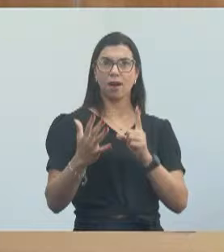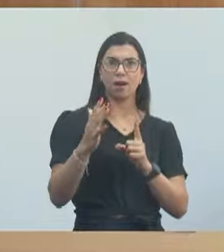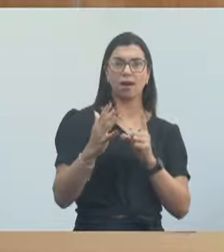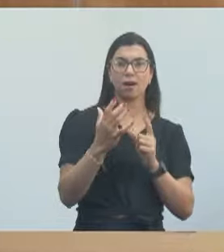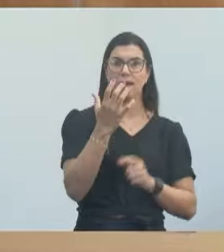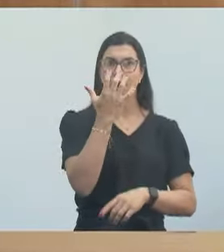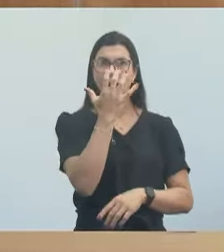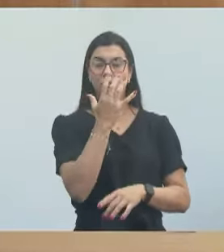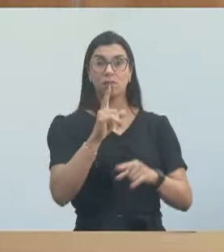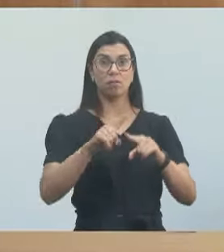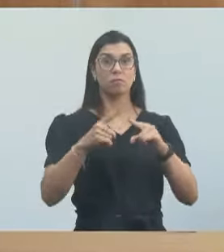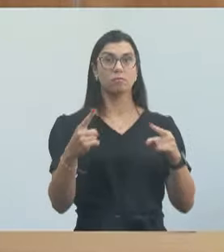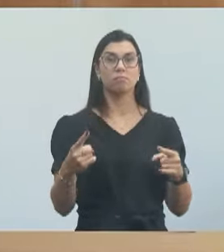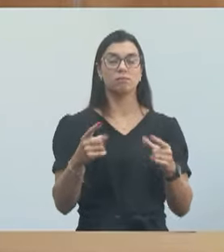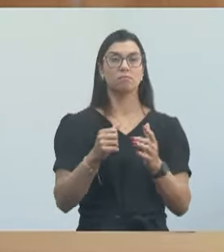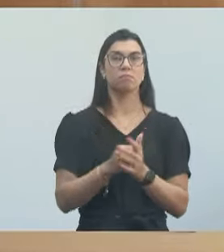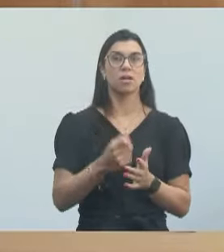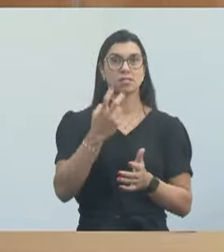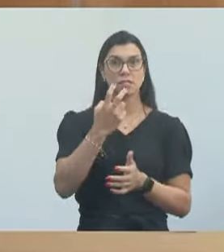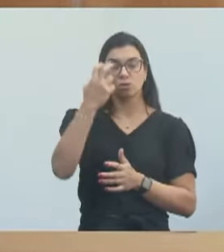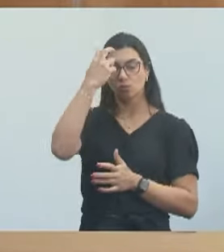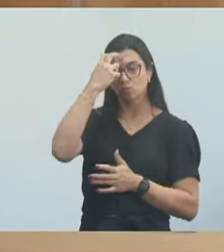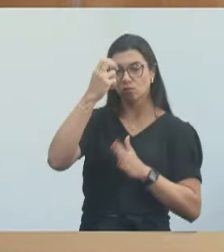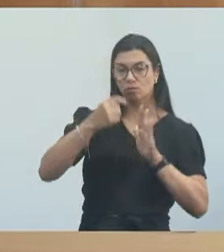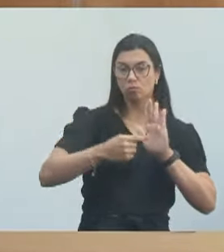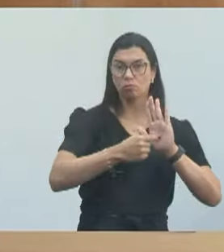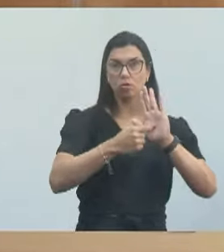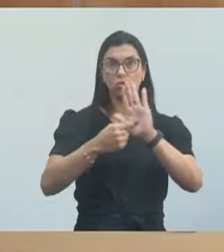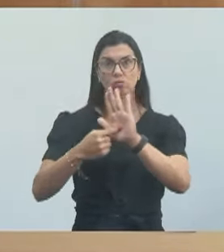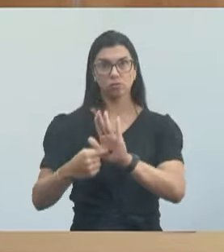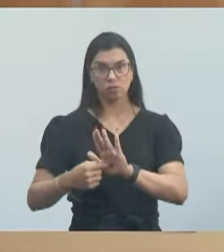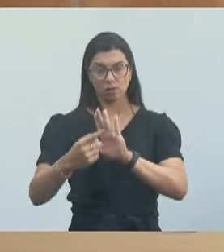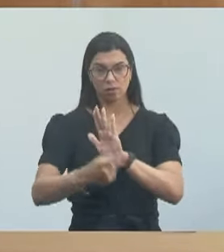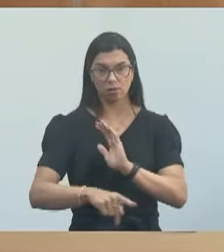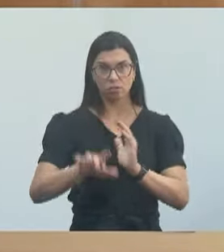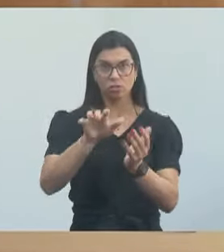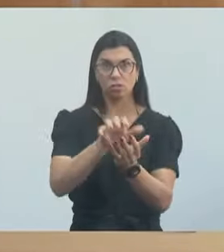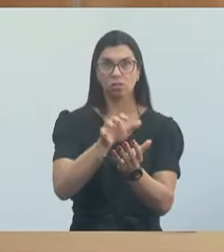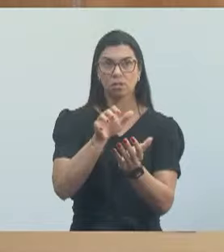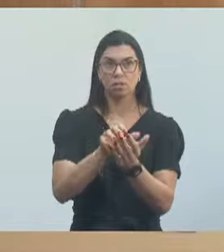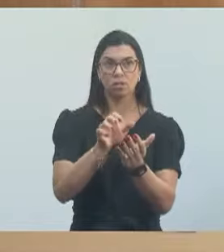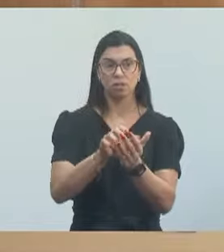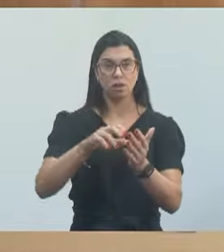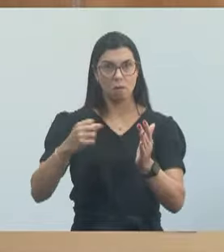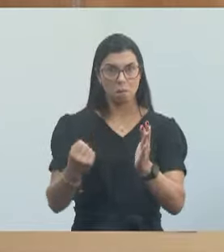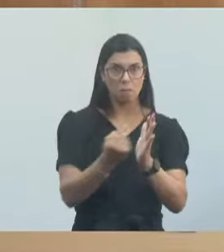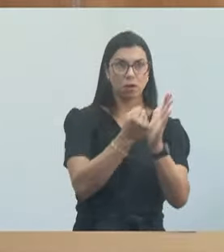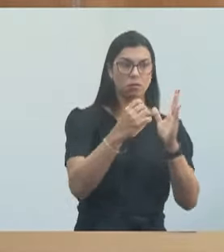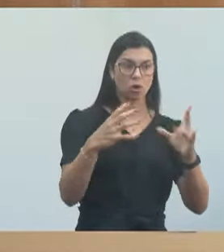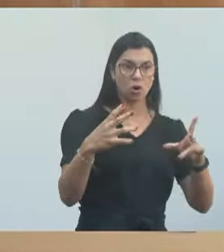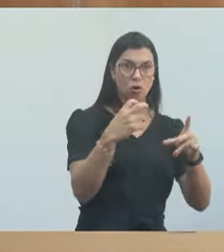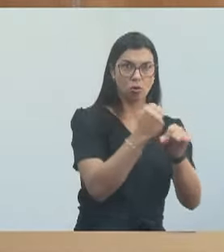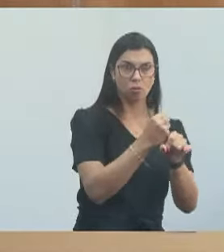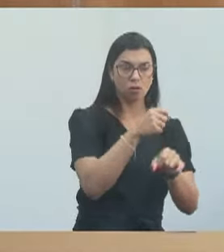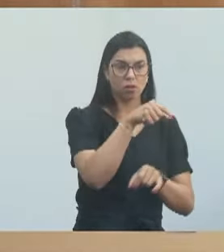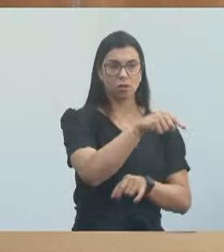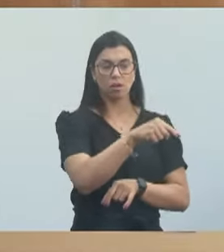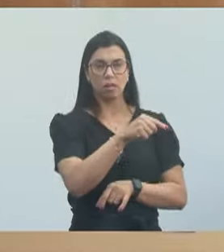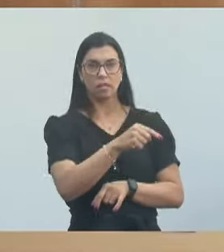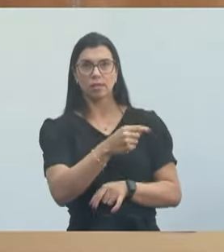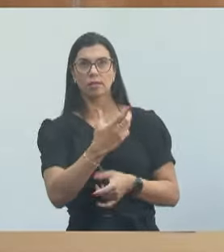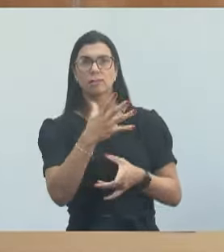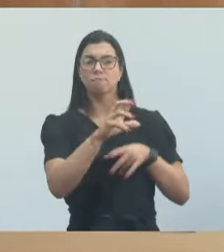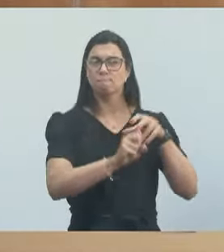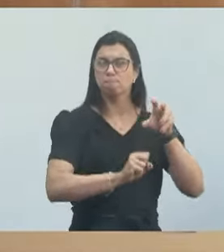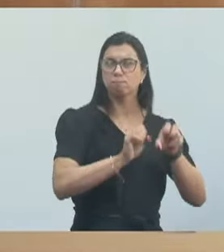sempre fez nessa visão, mas ele pensou no patrimônio, então alguma coisa temos que fazer. Foi lá,